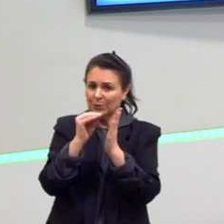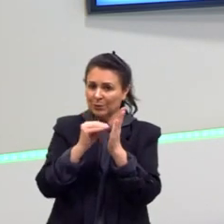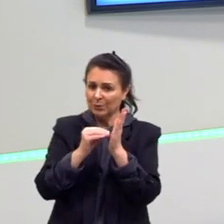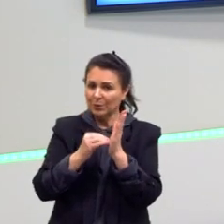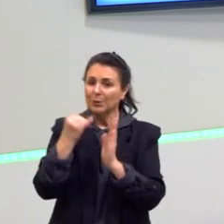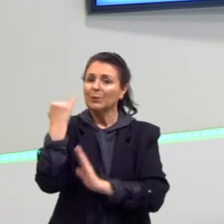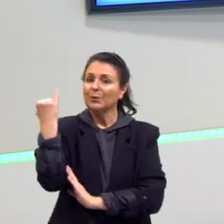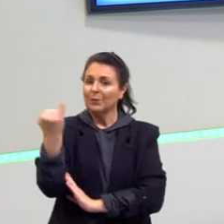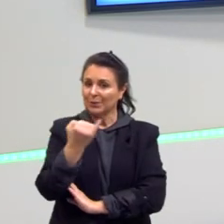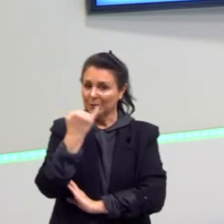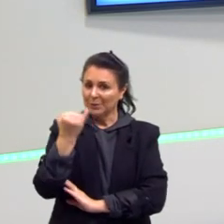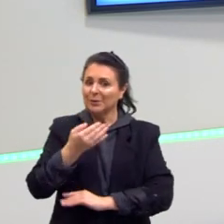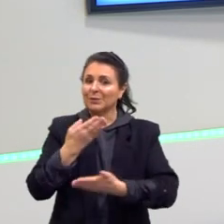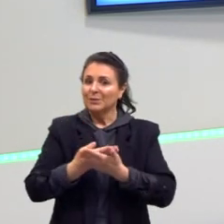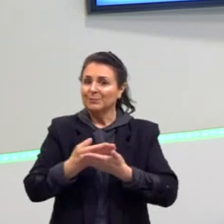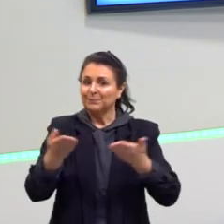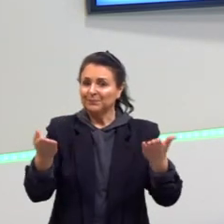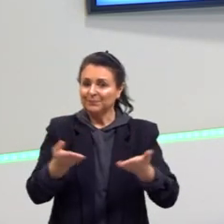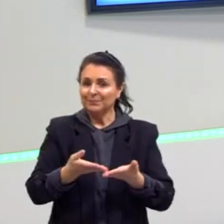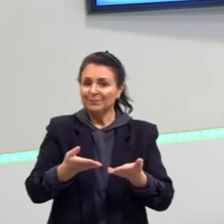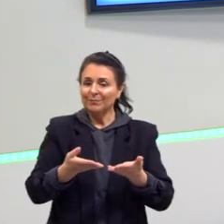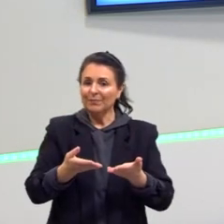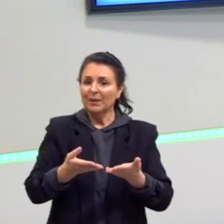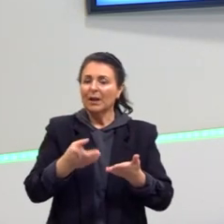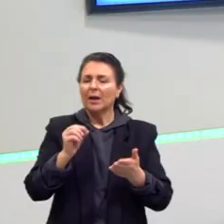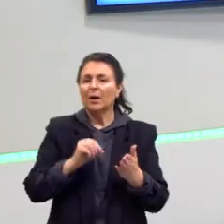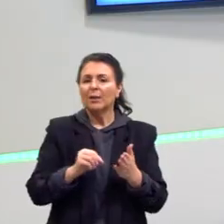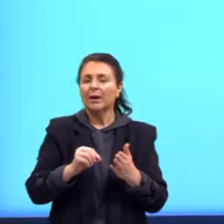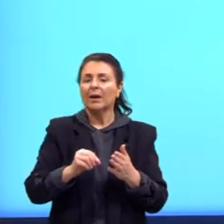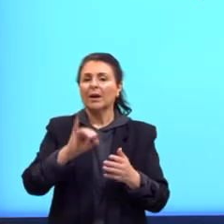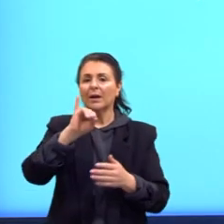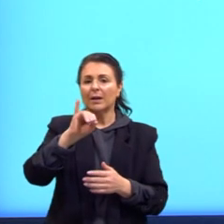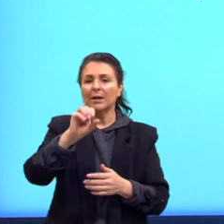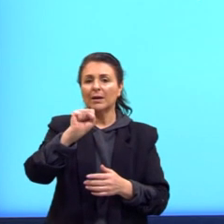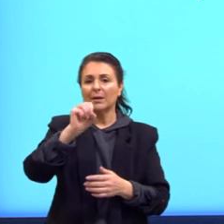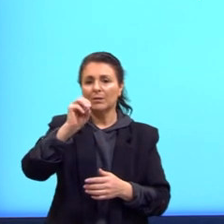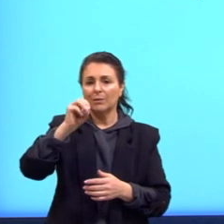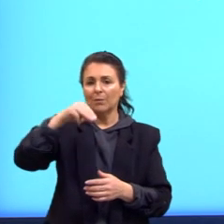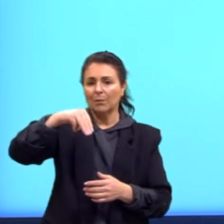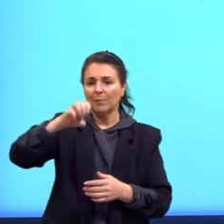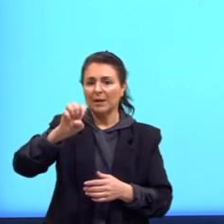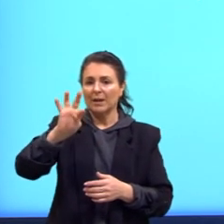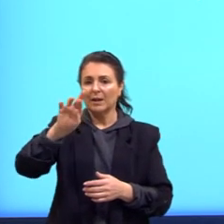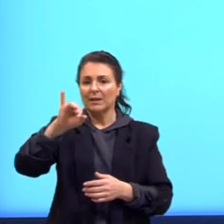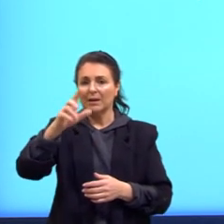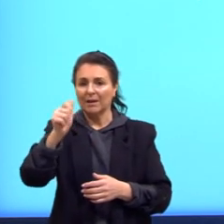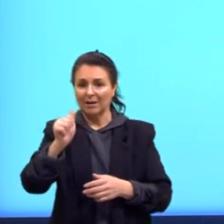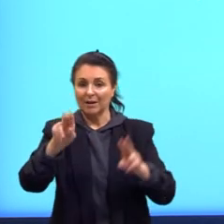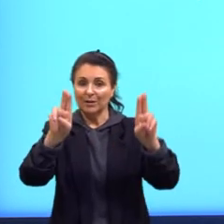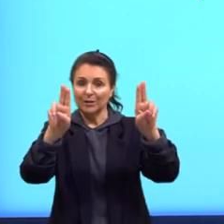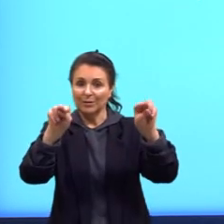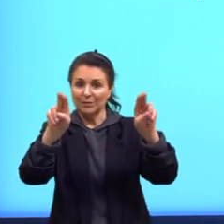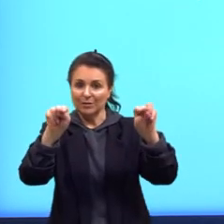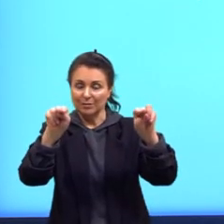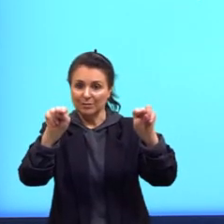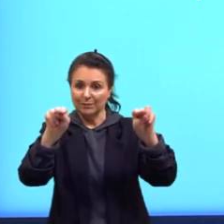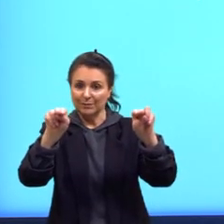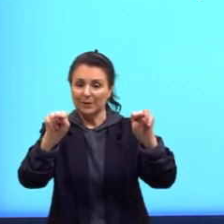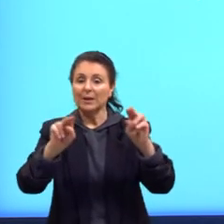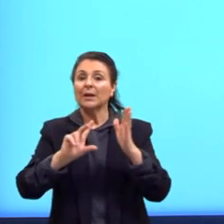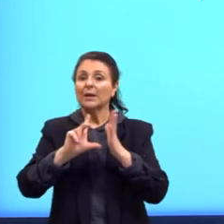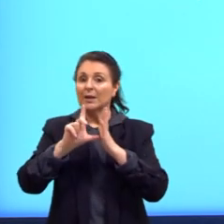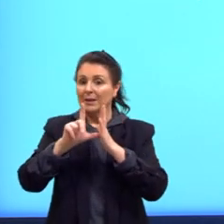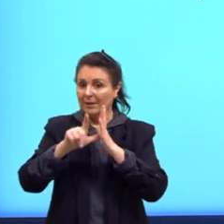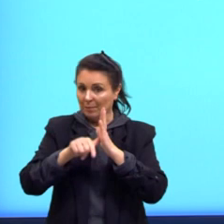importante que eu trago para vocês na aula de hoje é de fato a isometria Aqui também está lá no nosso Título nós vamos ver brevemente